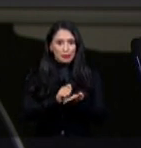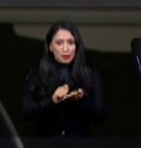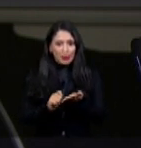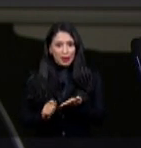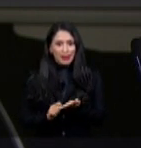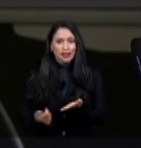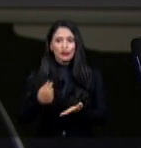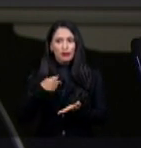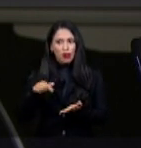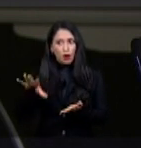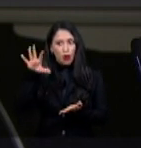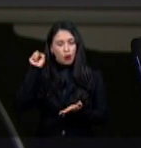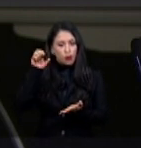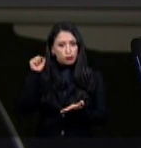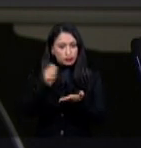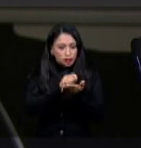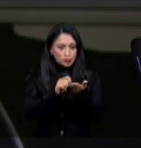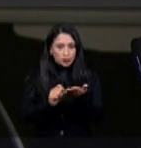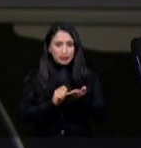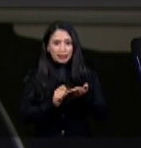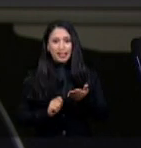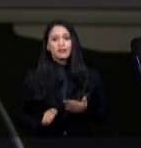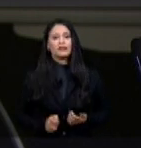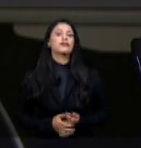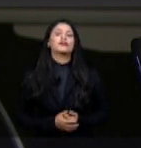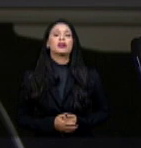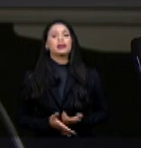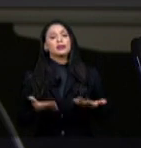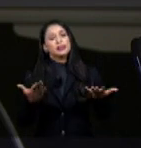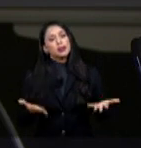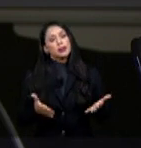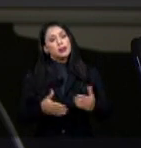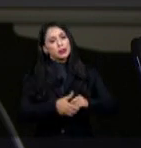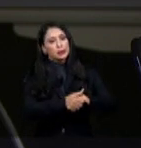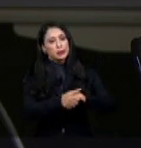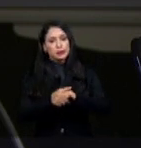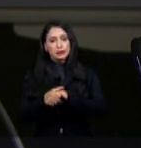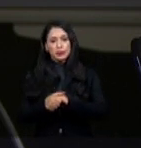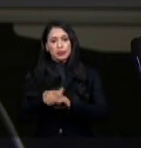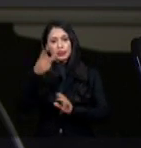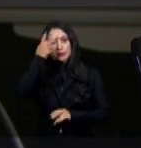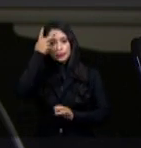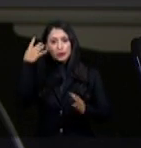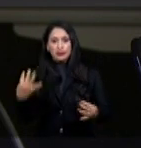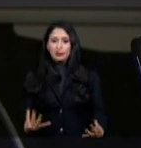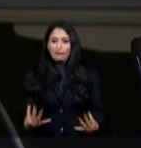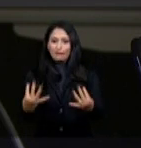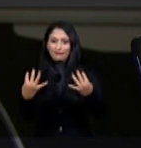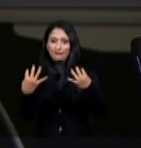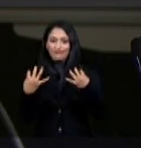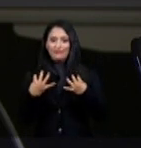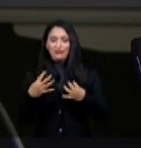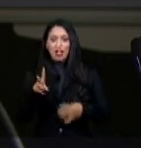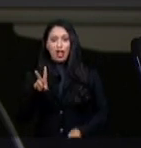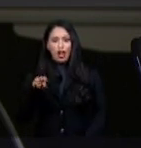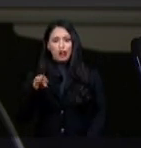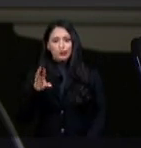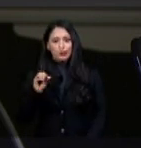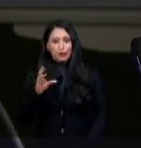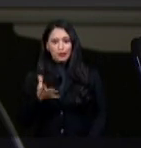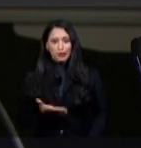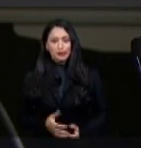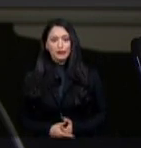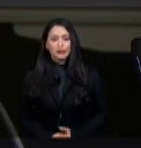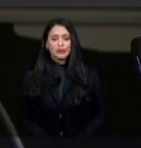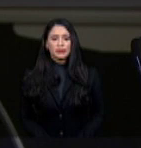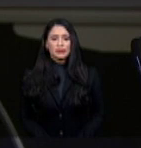que foi sendo sendo dito cumprimento as pessoas que estão nos assistindo ao vivo e na transmissão